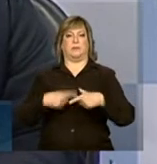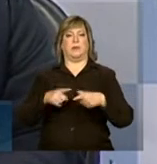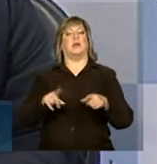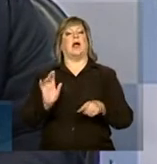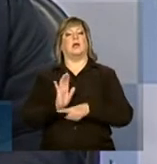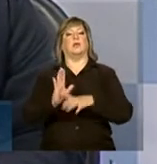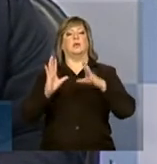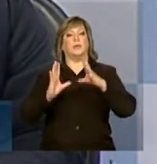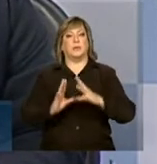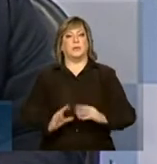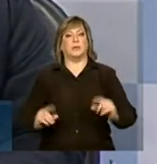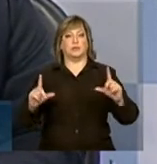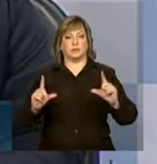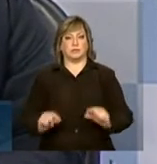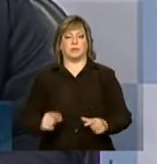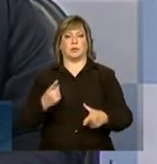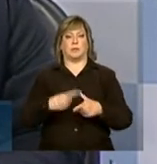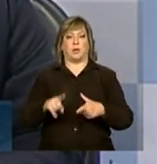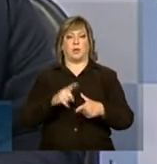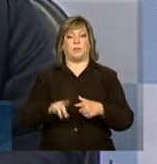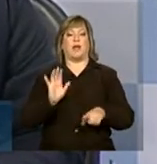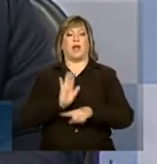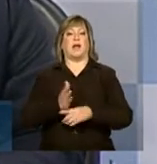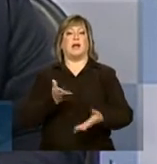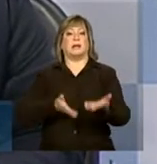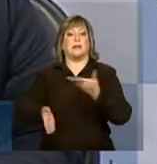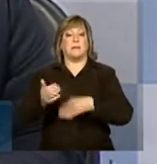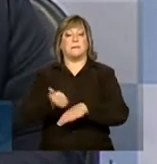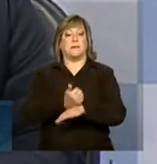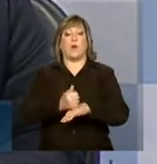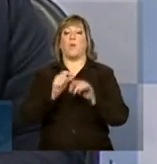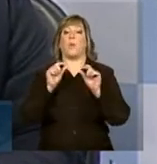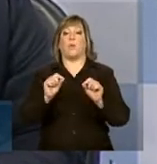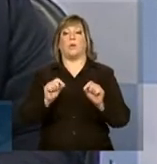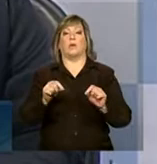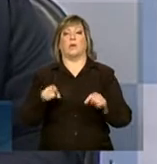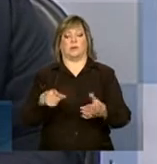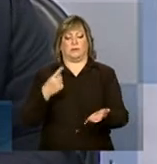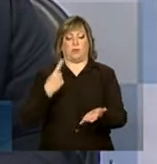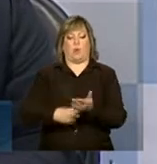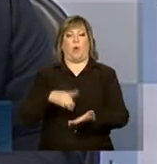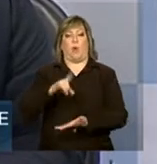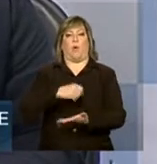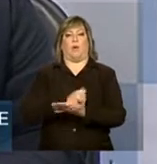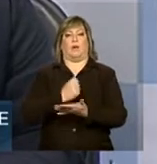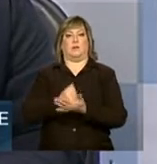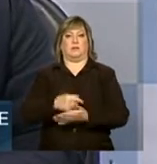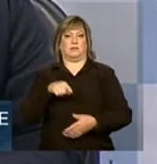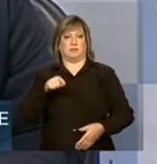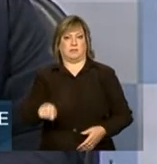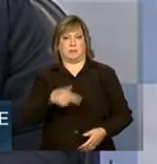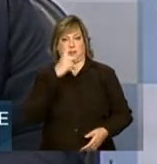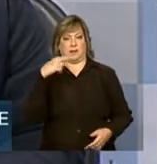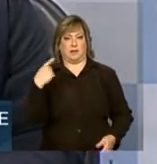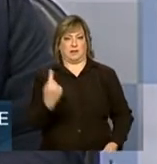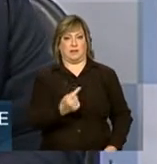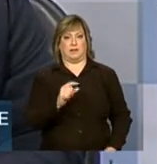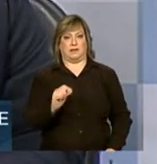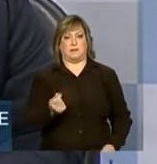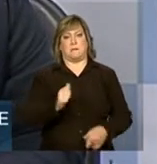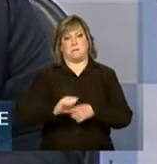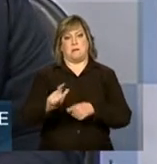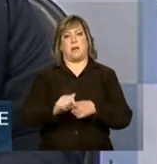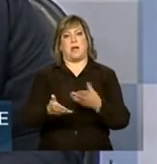problemas e atender melhor aquilo que foi contratado pelos beneficiários. Nosso processo